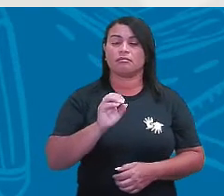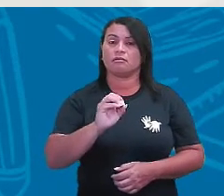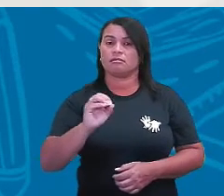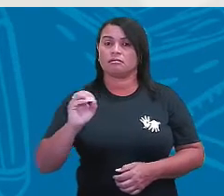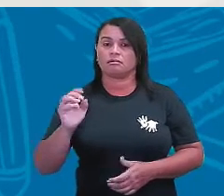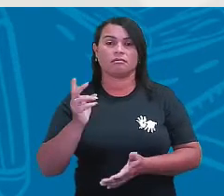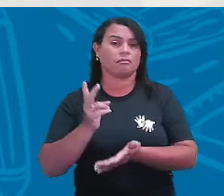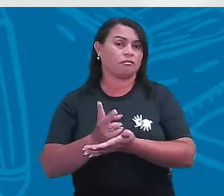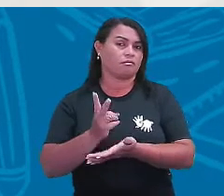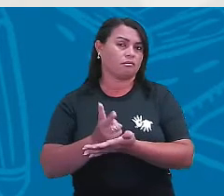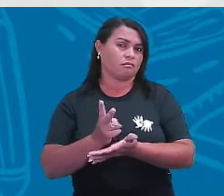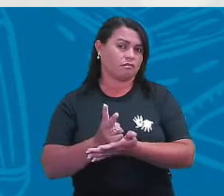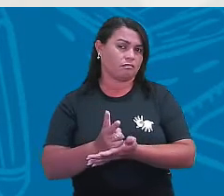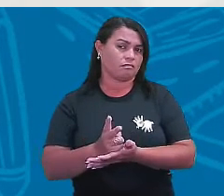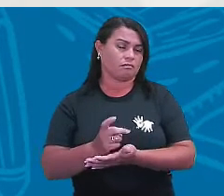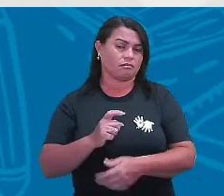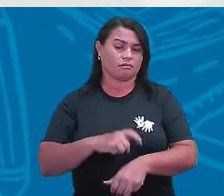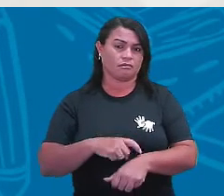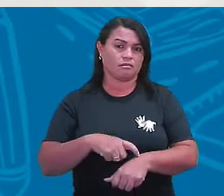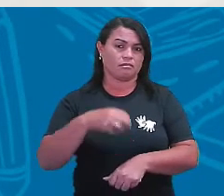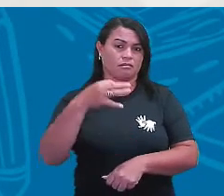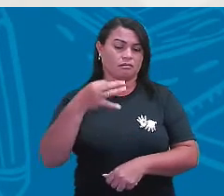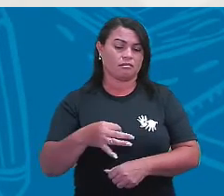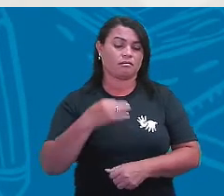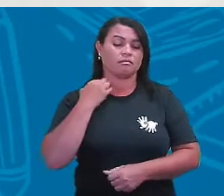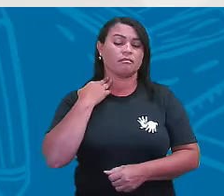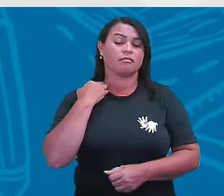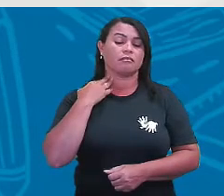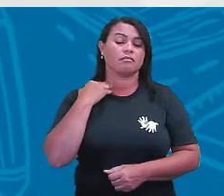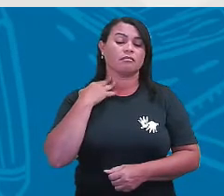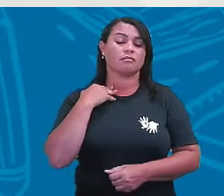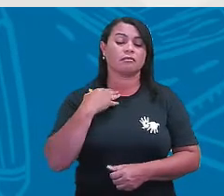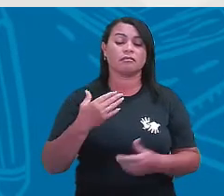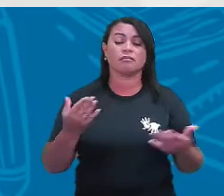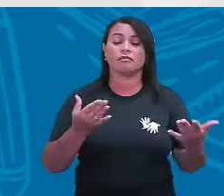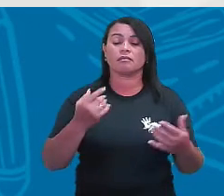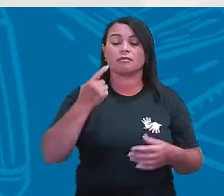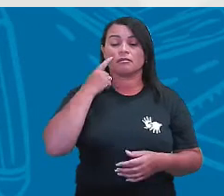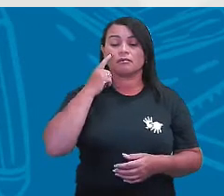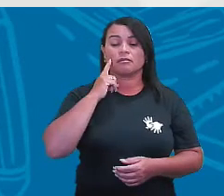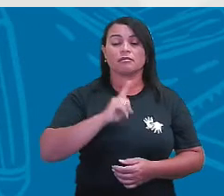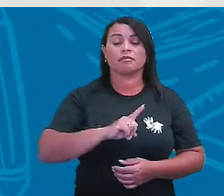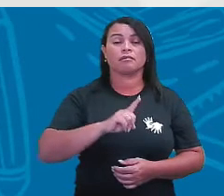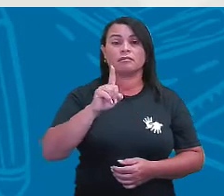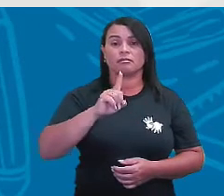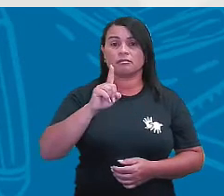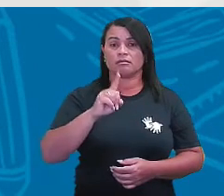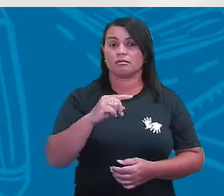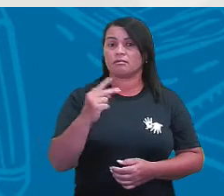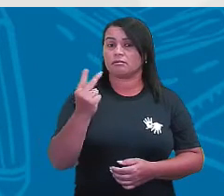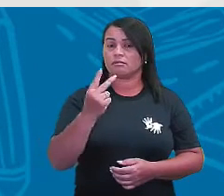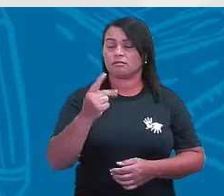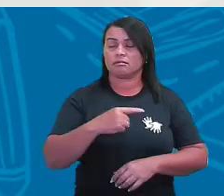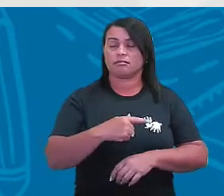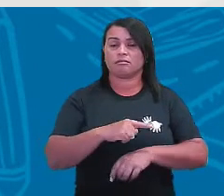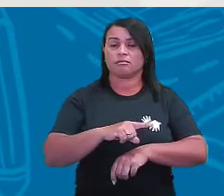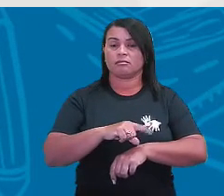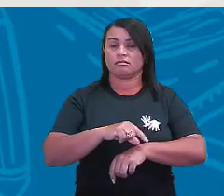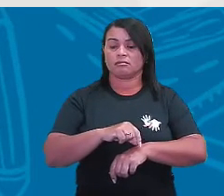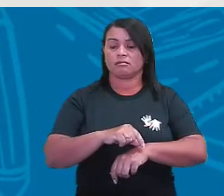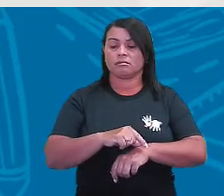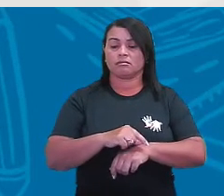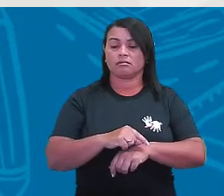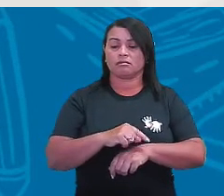dos 2 pontos. Tá bom? Ó, agora, observe esses dois relógios que marcam 9 horas e